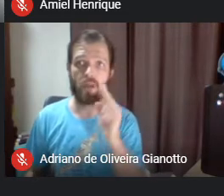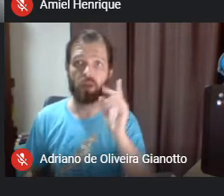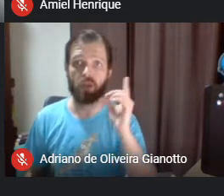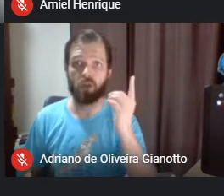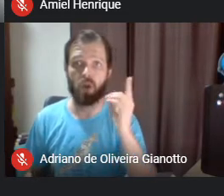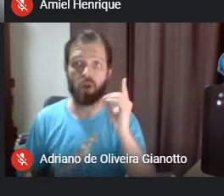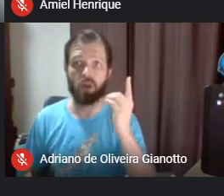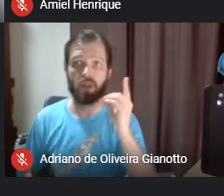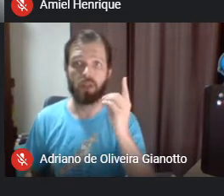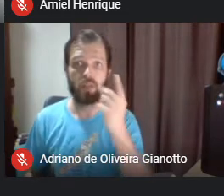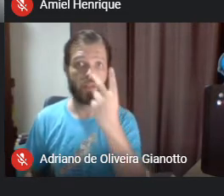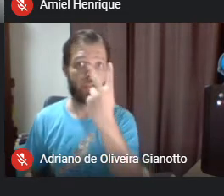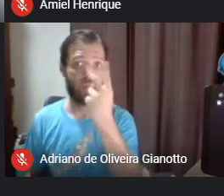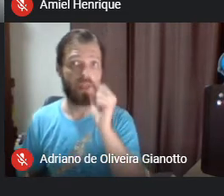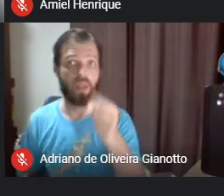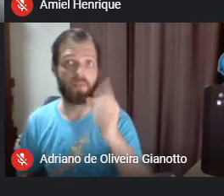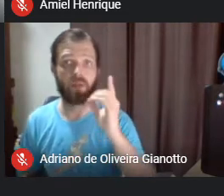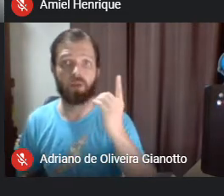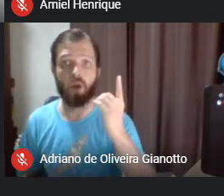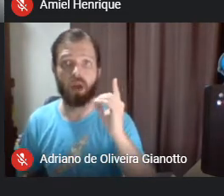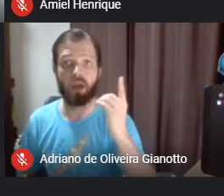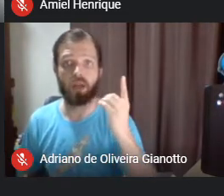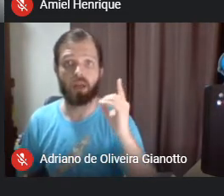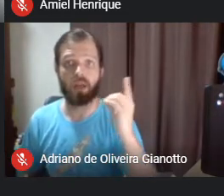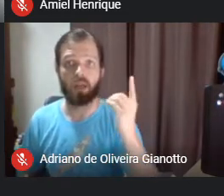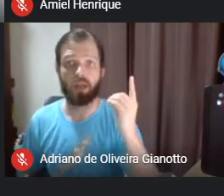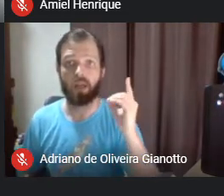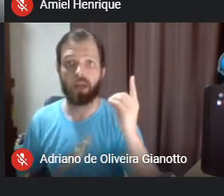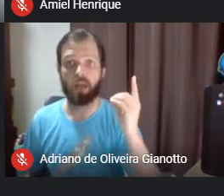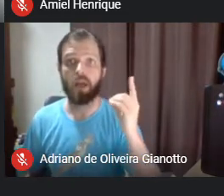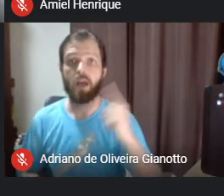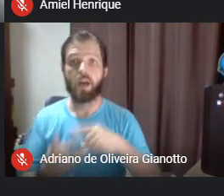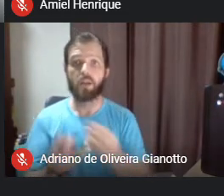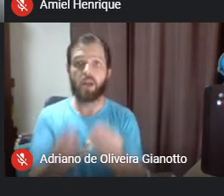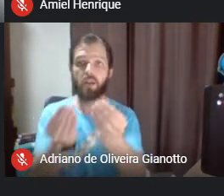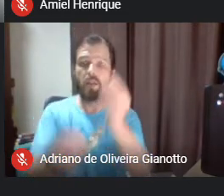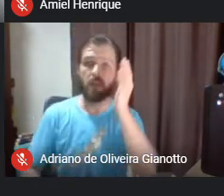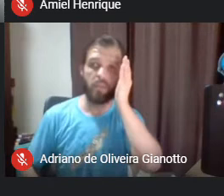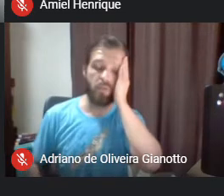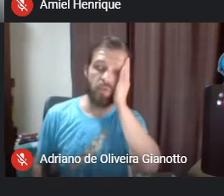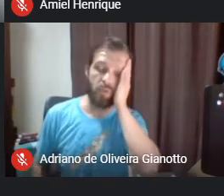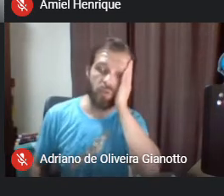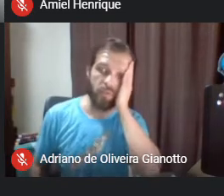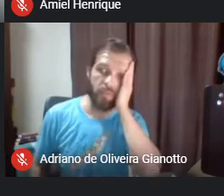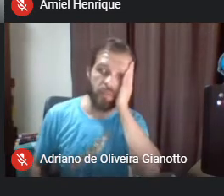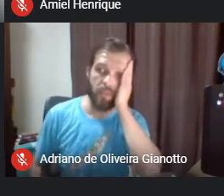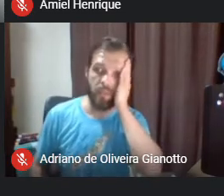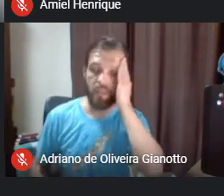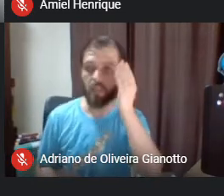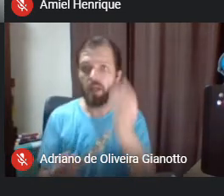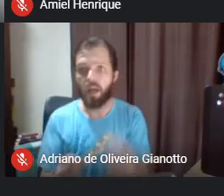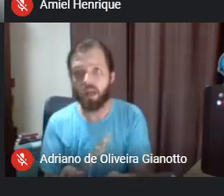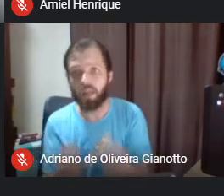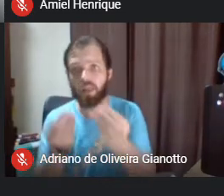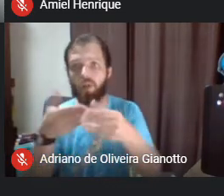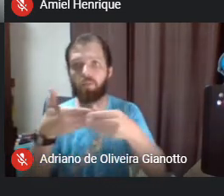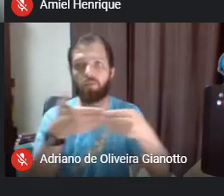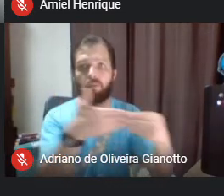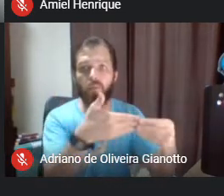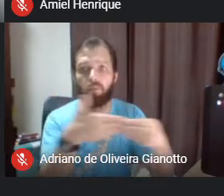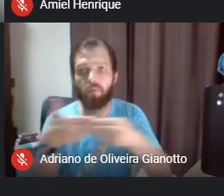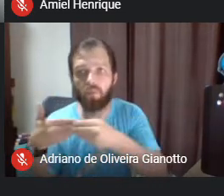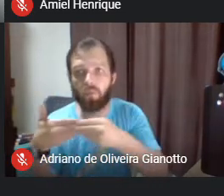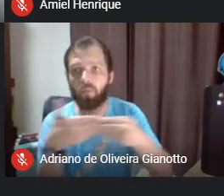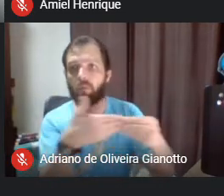também, $2.000, eles oferecem bolsas de $2.000 para algumas pessoas. Você pode, um